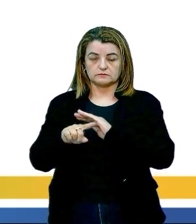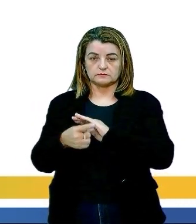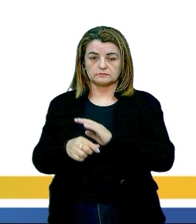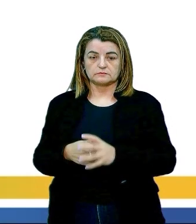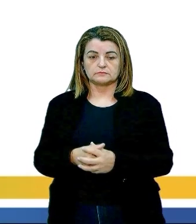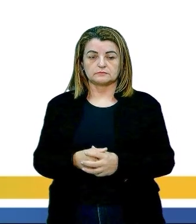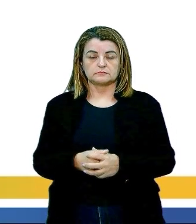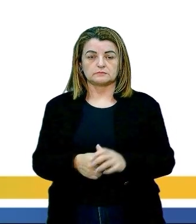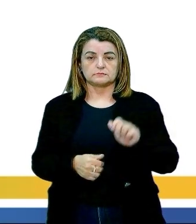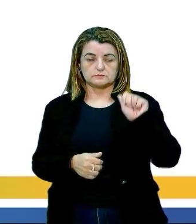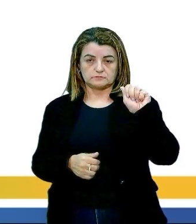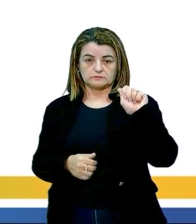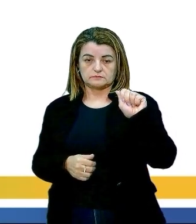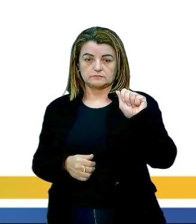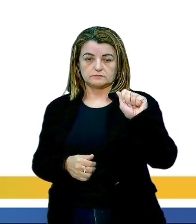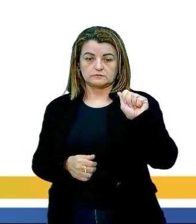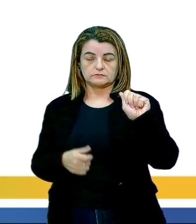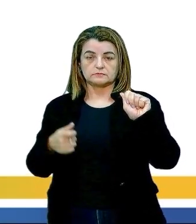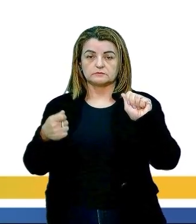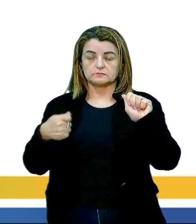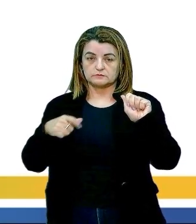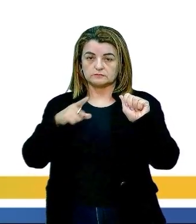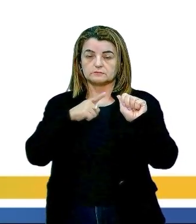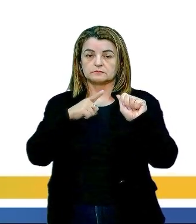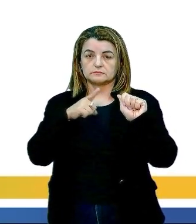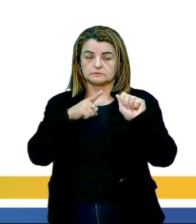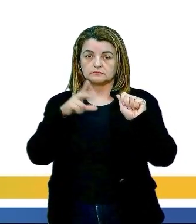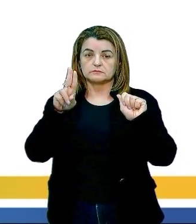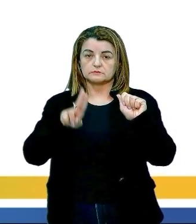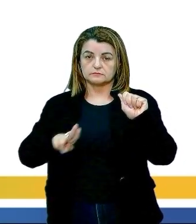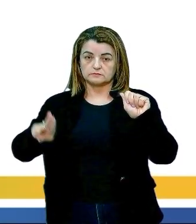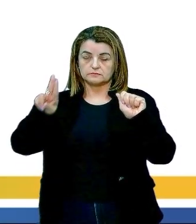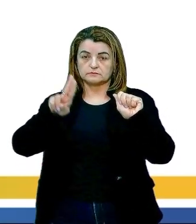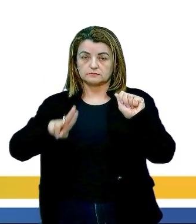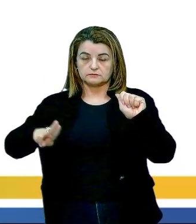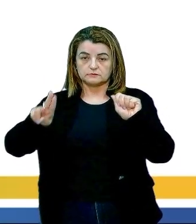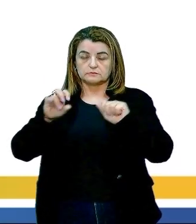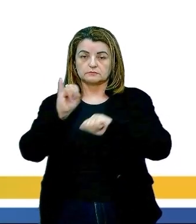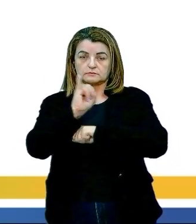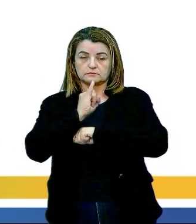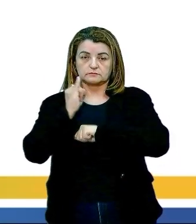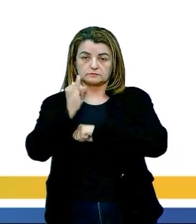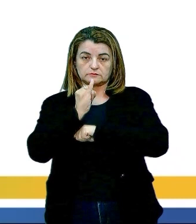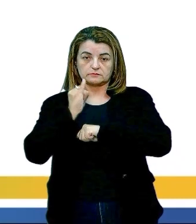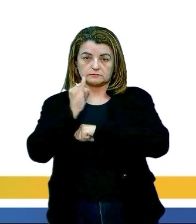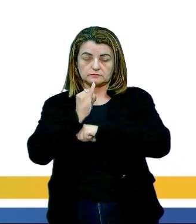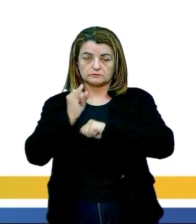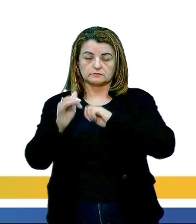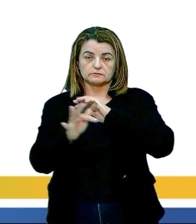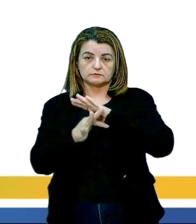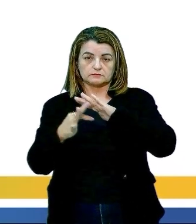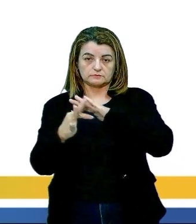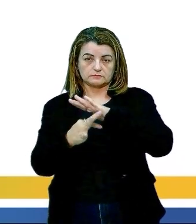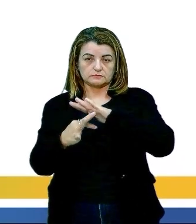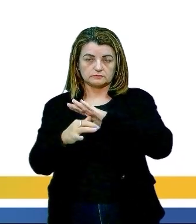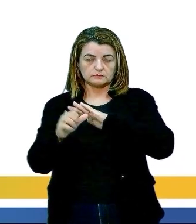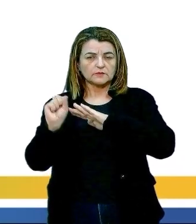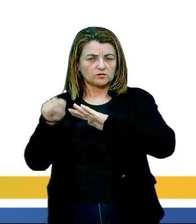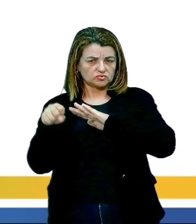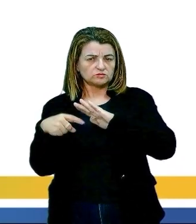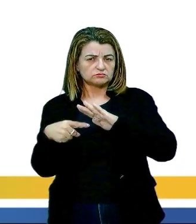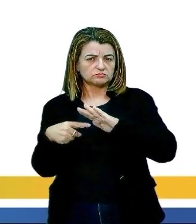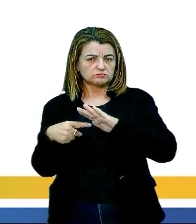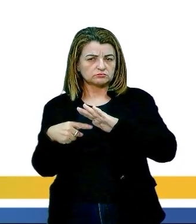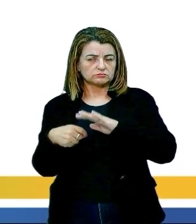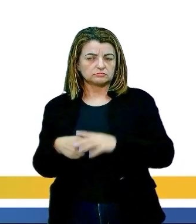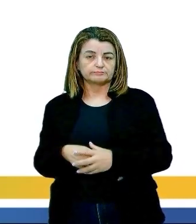aprofundada, ok? Na letra A, predominância do uso da linguagem informal sobre a língua padrão. Seria essa a nossa